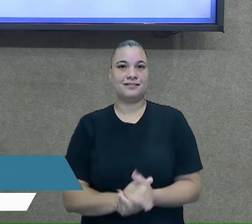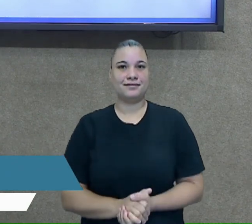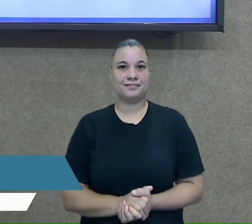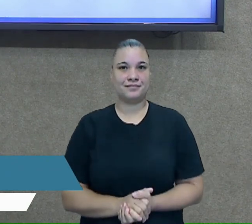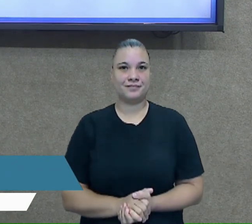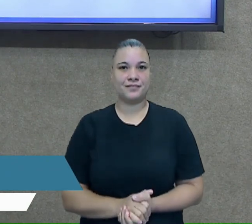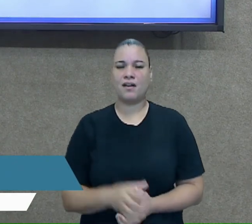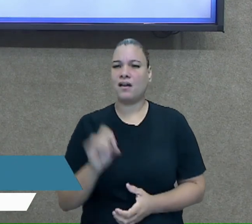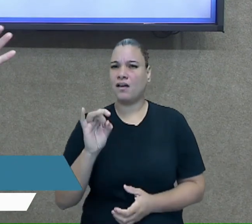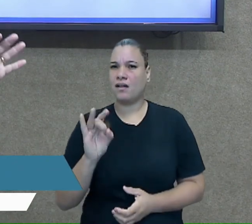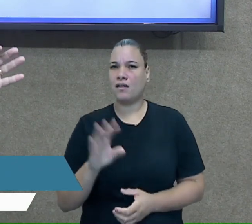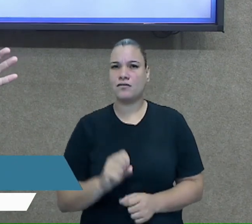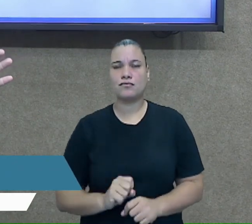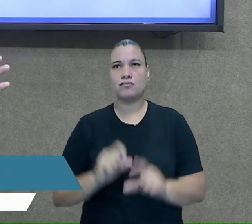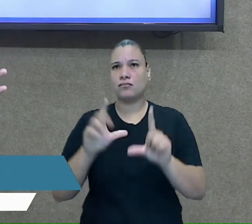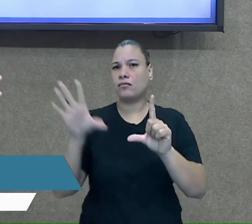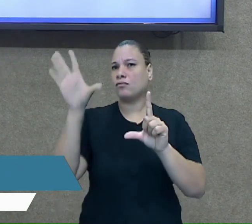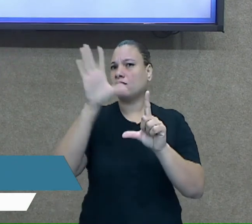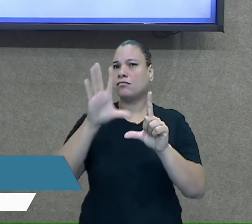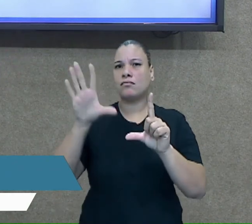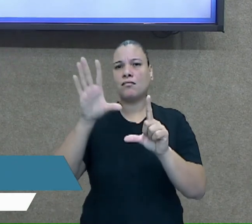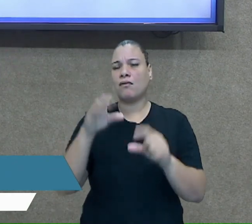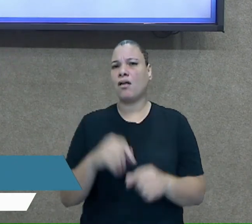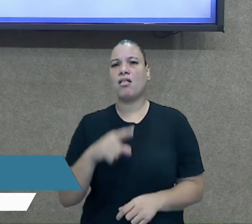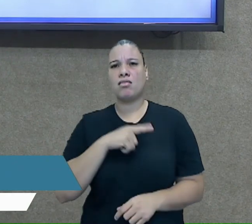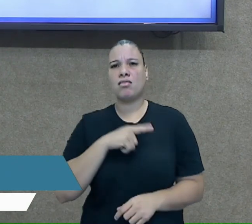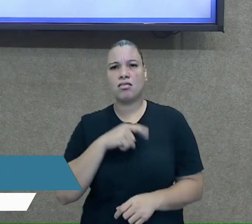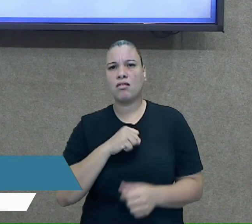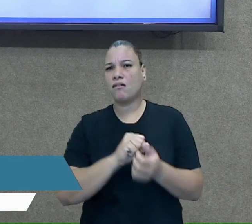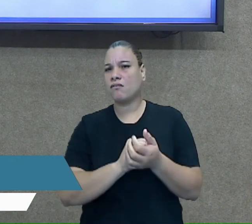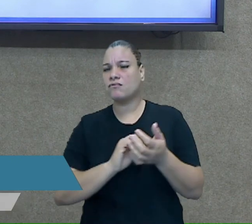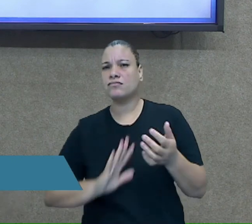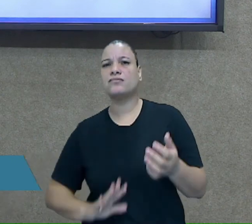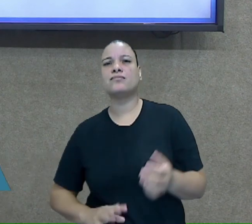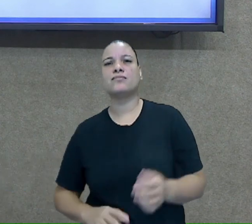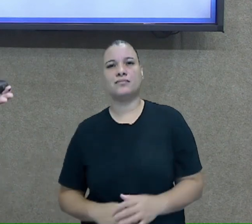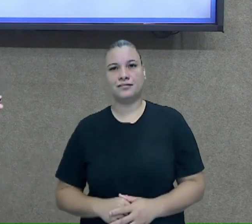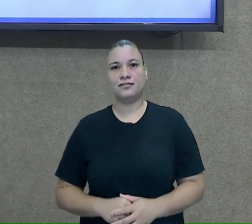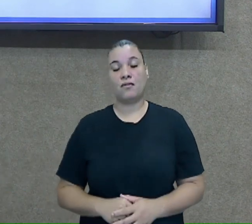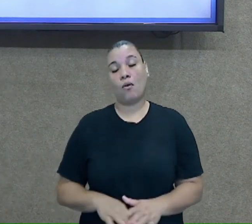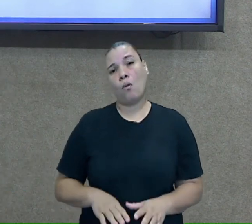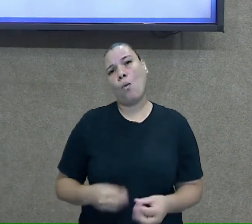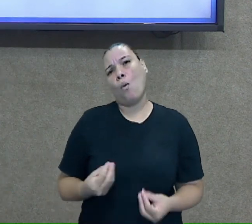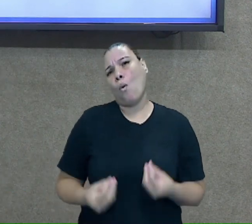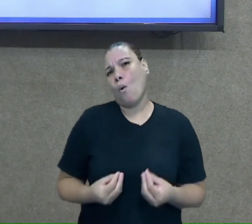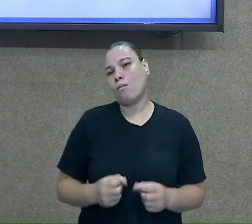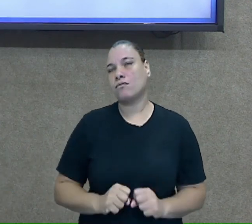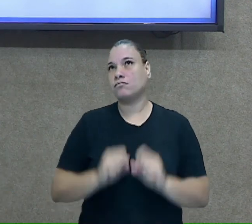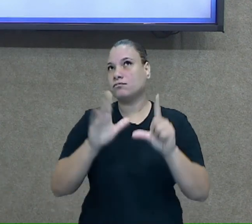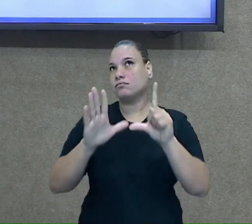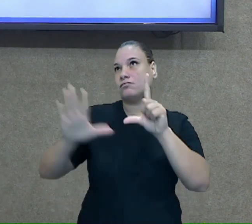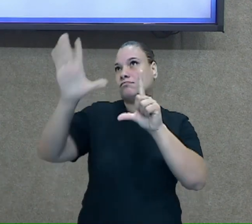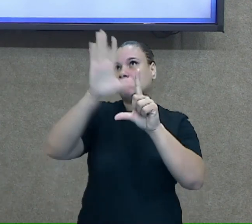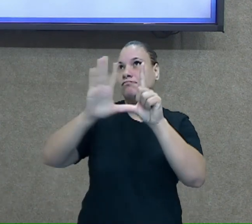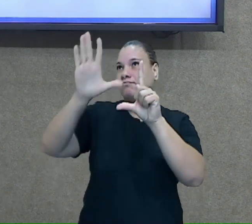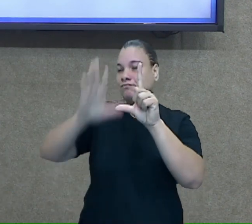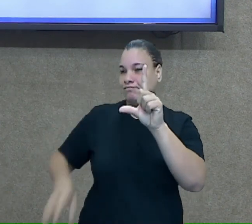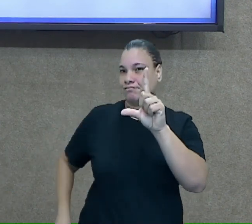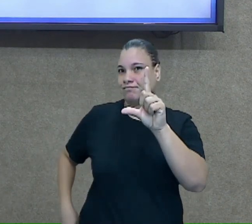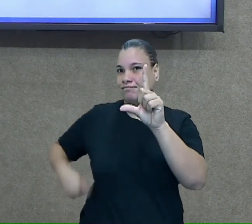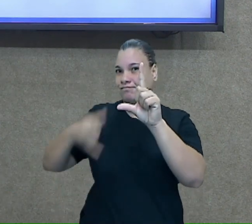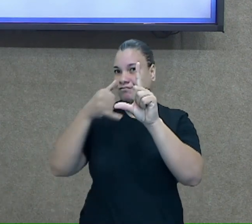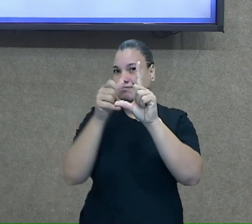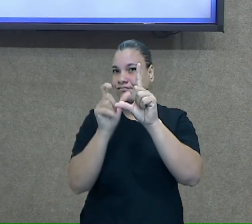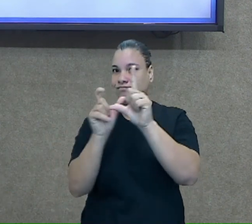estudantes. Basta acessar as nossas atividades na plataforma SMED GV. E para isso, aponte a câmera do seu celular no